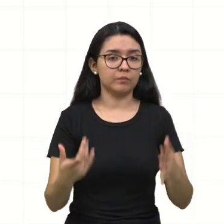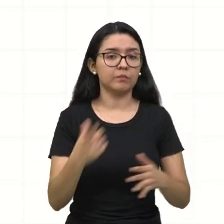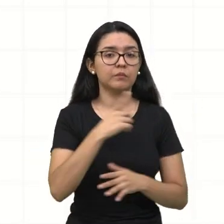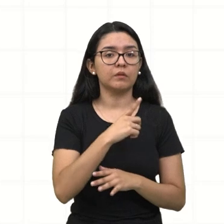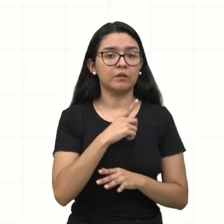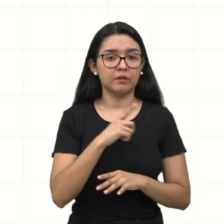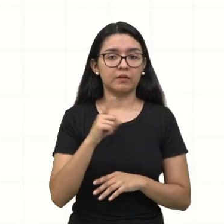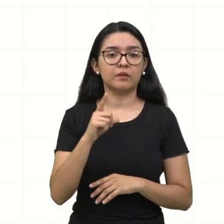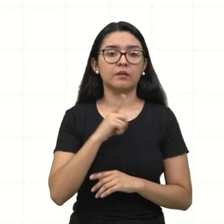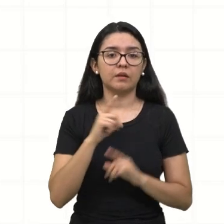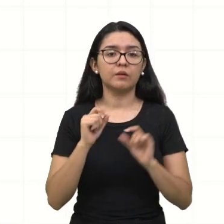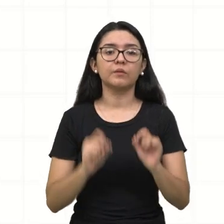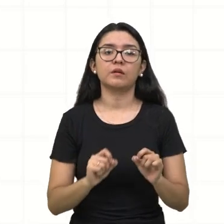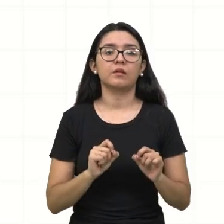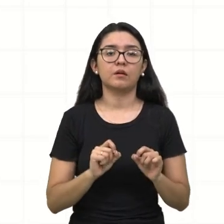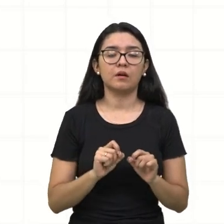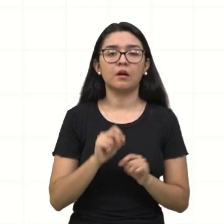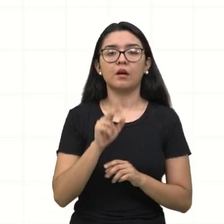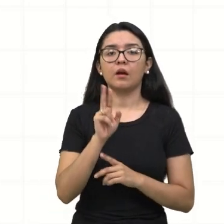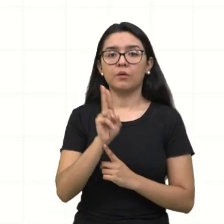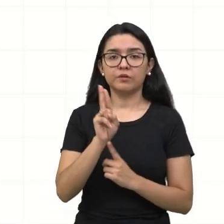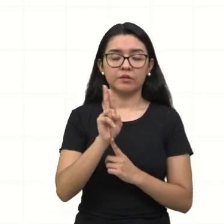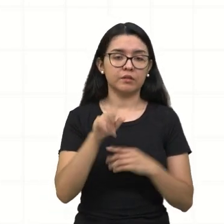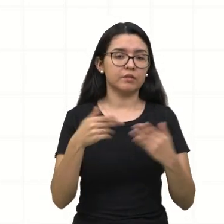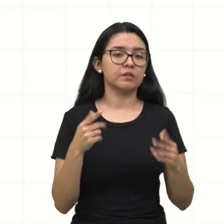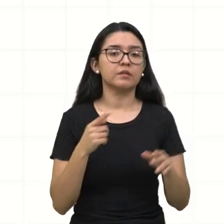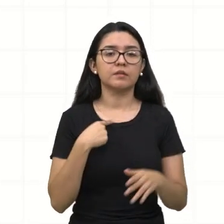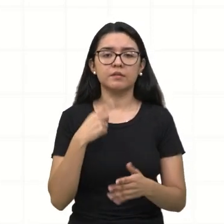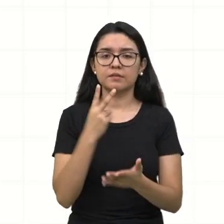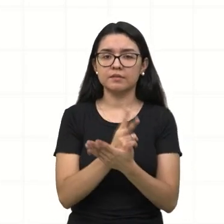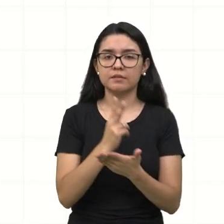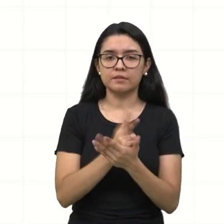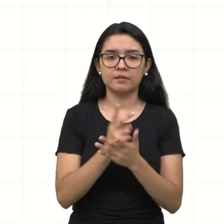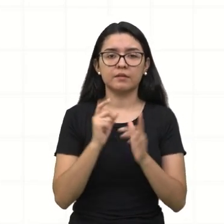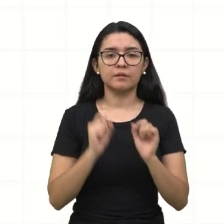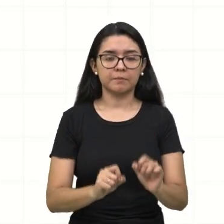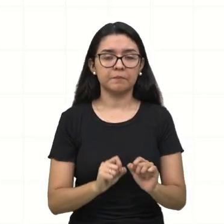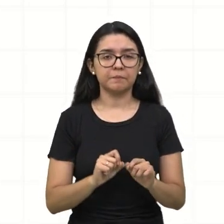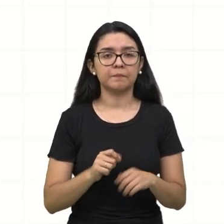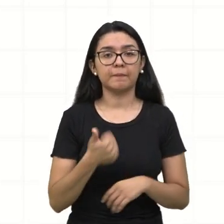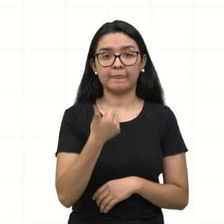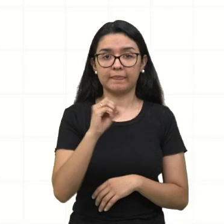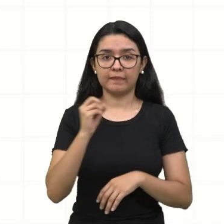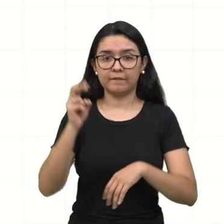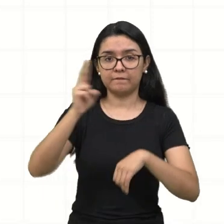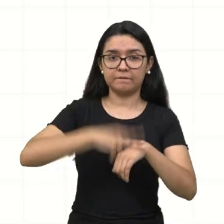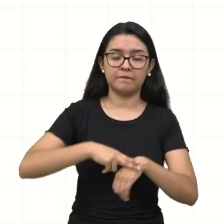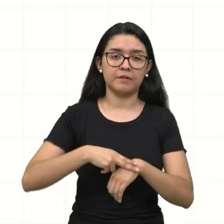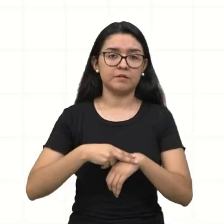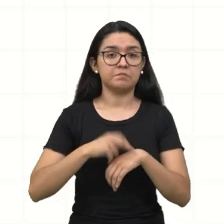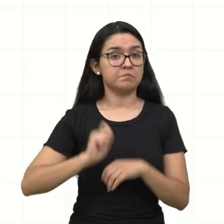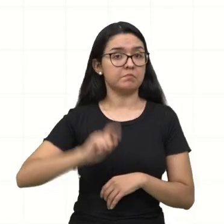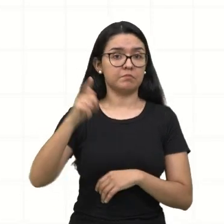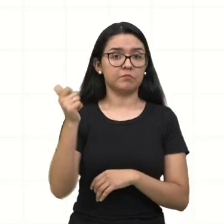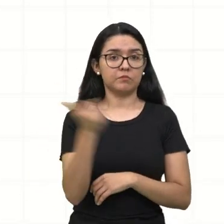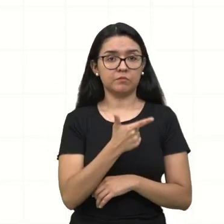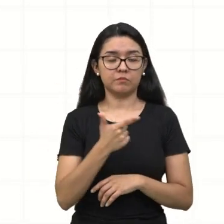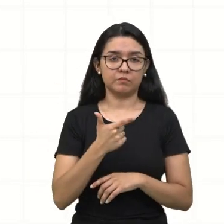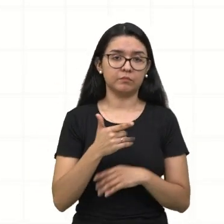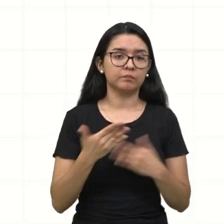sua unidade. E a unidade à esquerda sempre é 10 vezes maior que a da direita. Então, nós temos aqui o